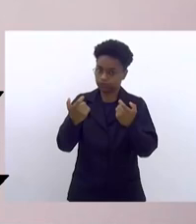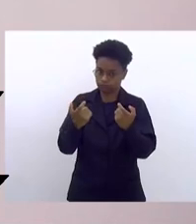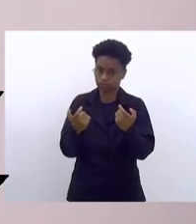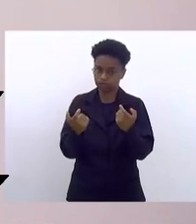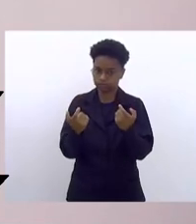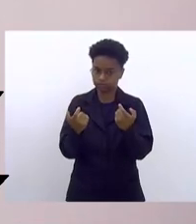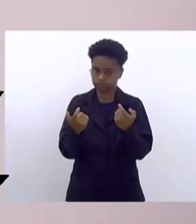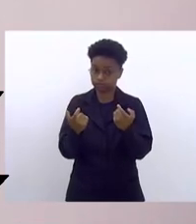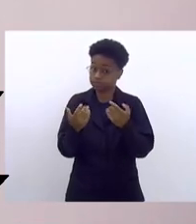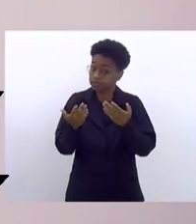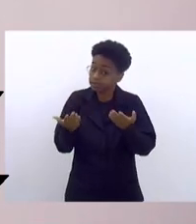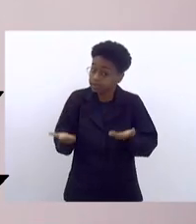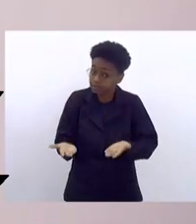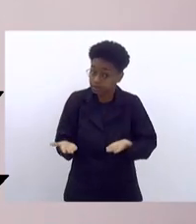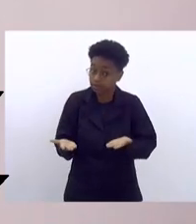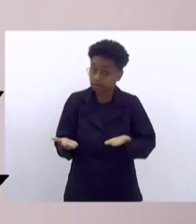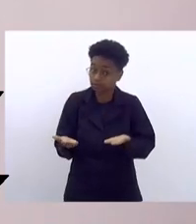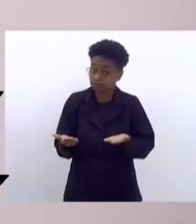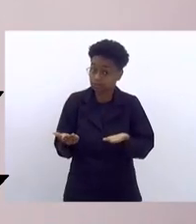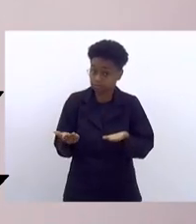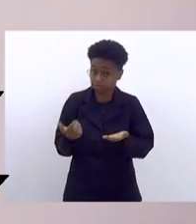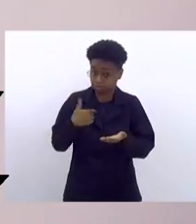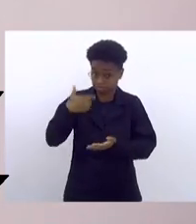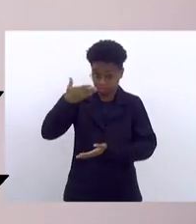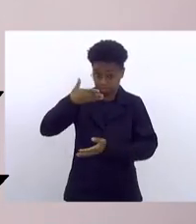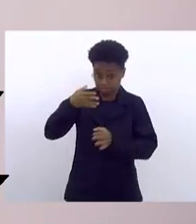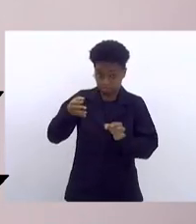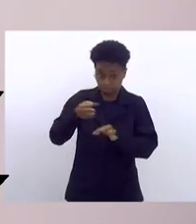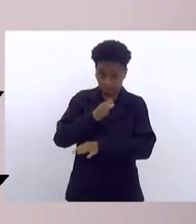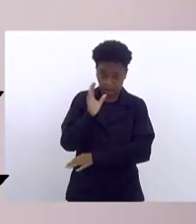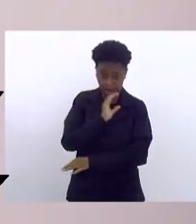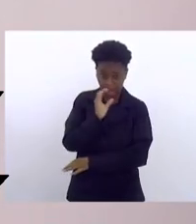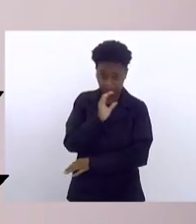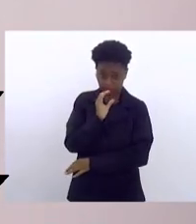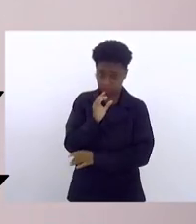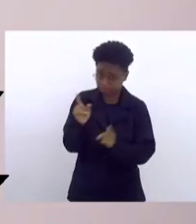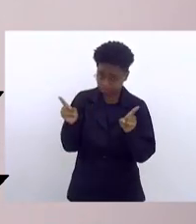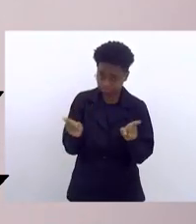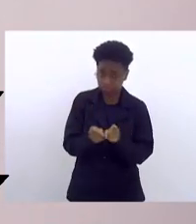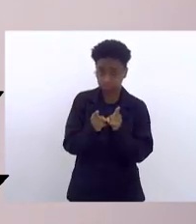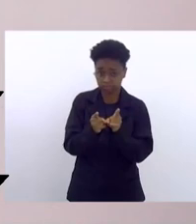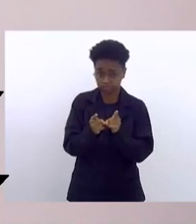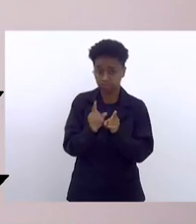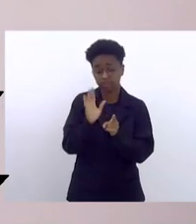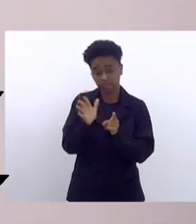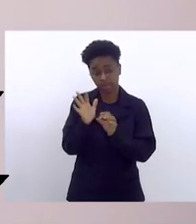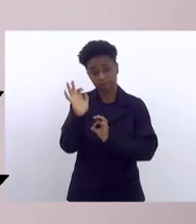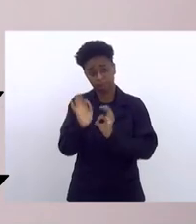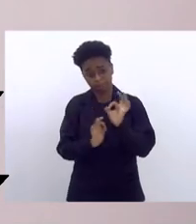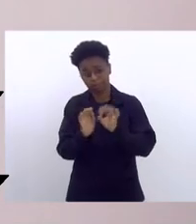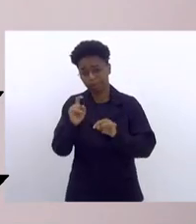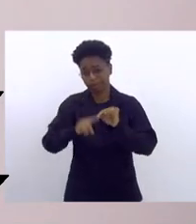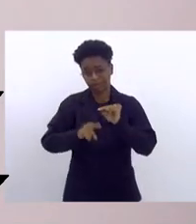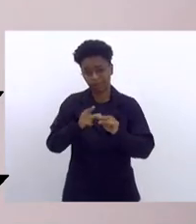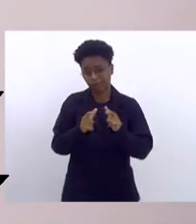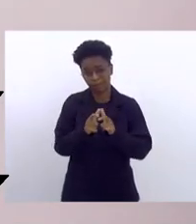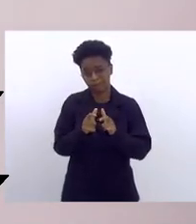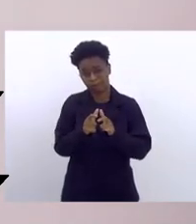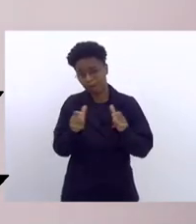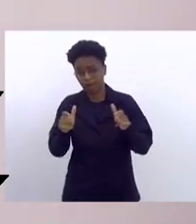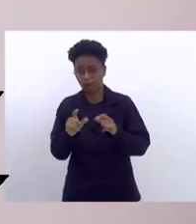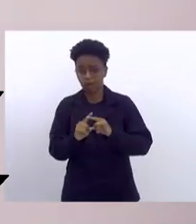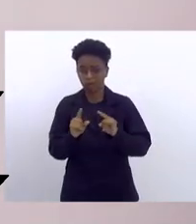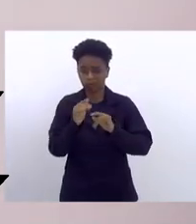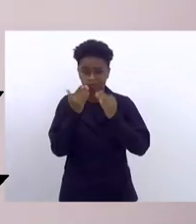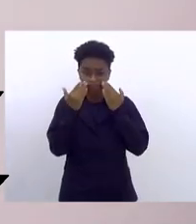então dito isso que eu disse com muita rapidez eu tinha preparado material maior para apresentar para vocês